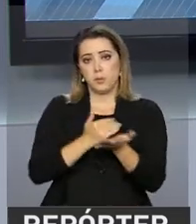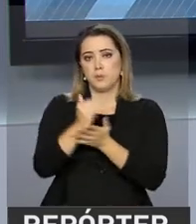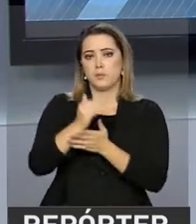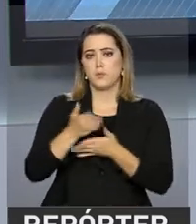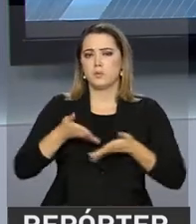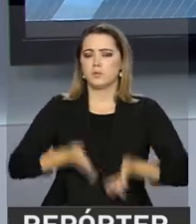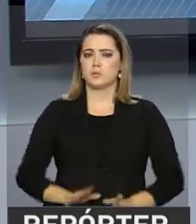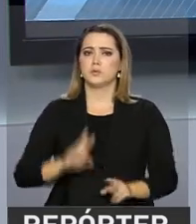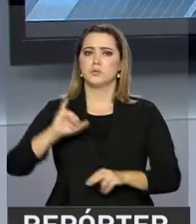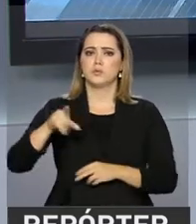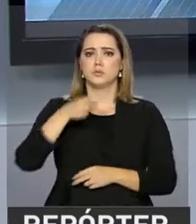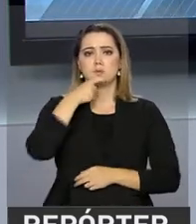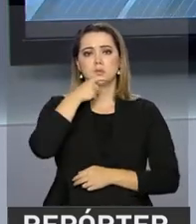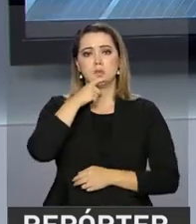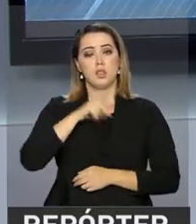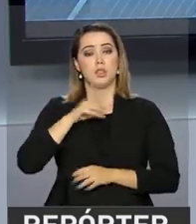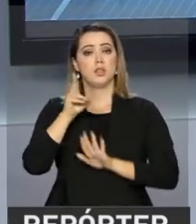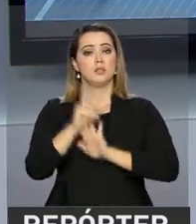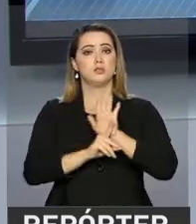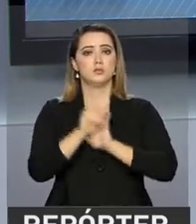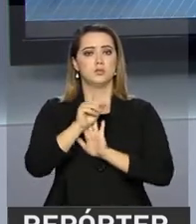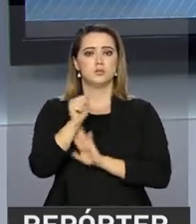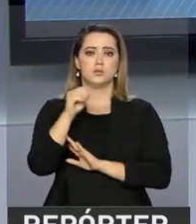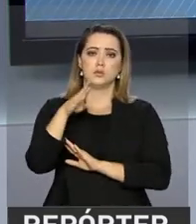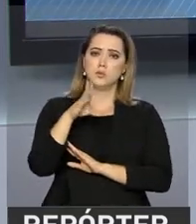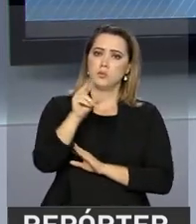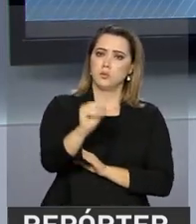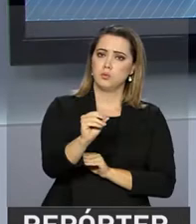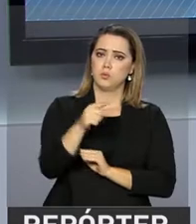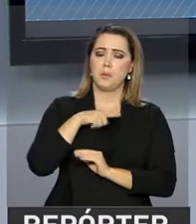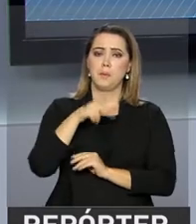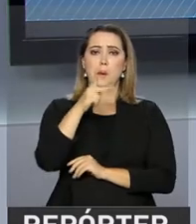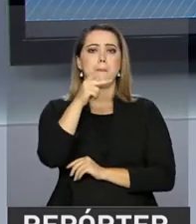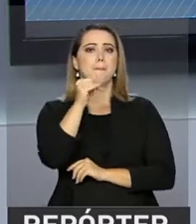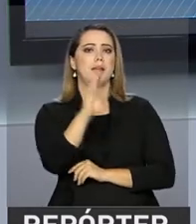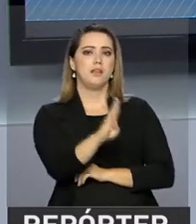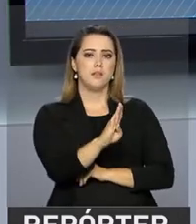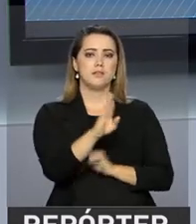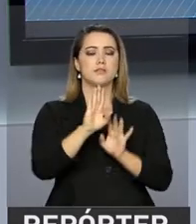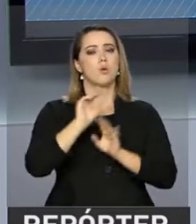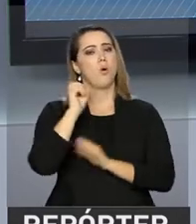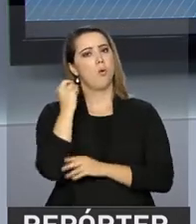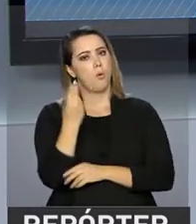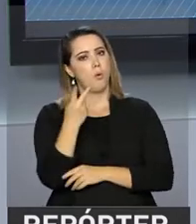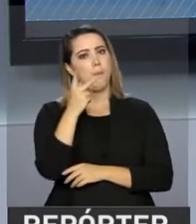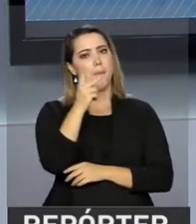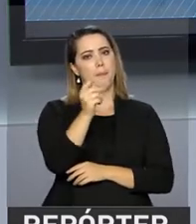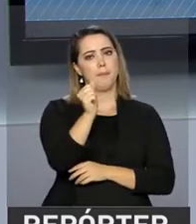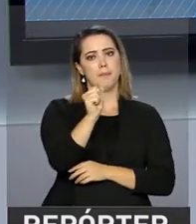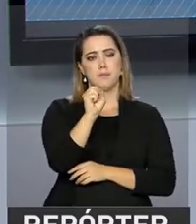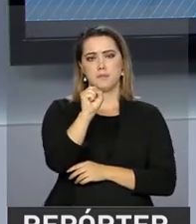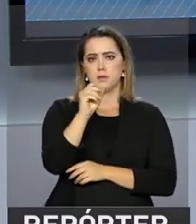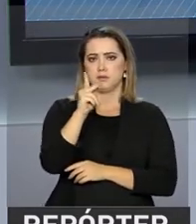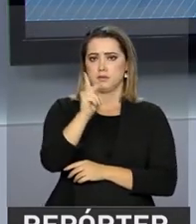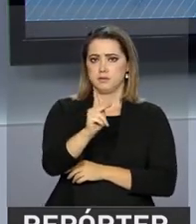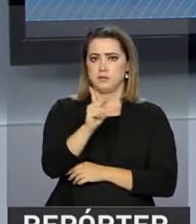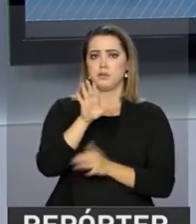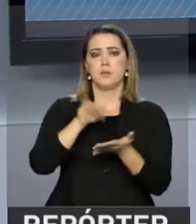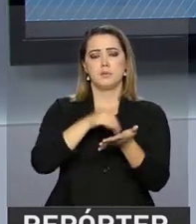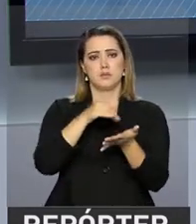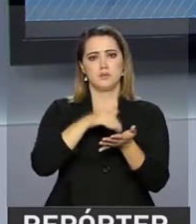nascidos em julho têm direito ao abono o trabalhador inscrito no pis ou pasep há pelo menos cinco anos e que trabalhou